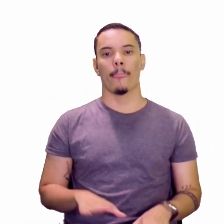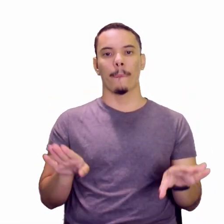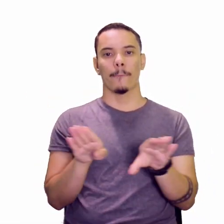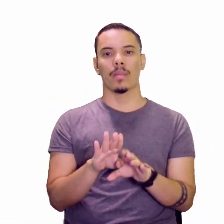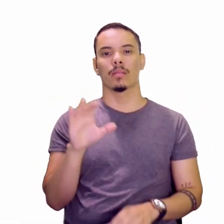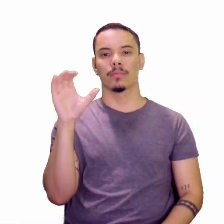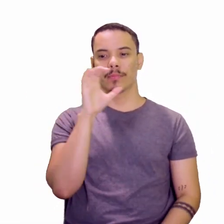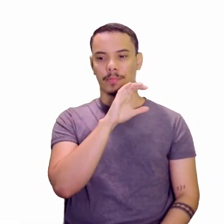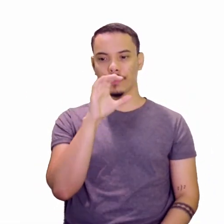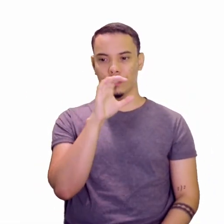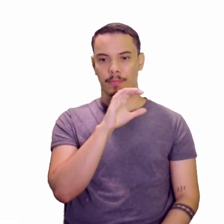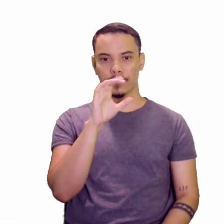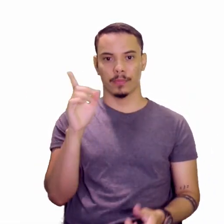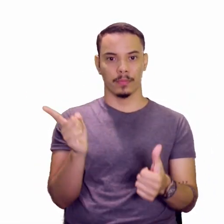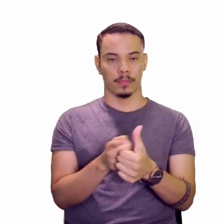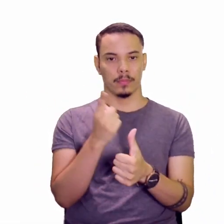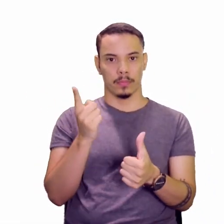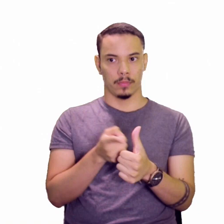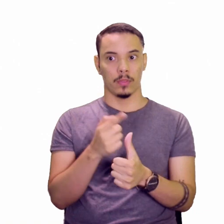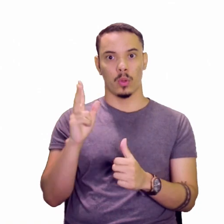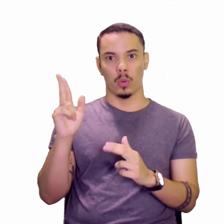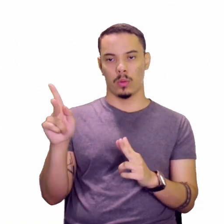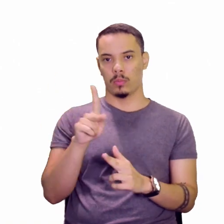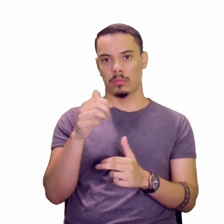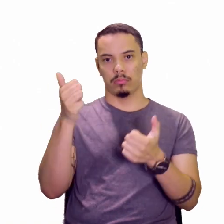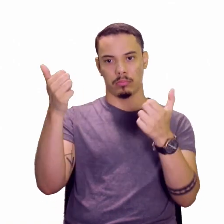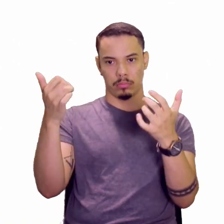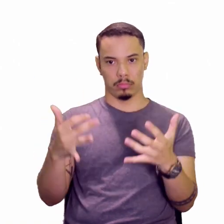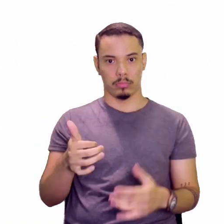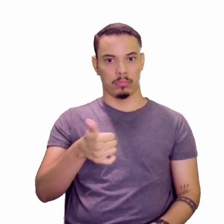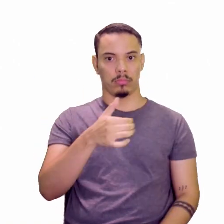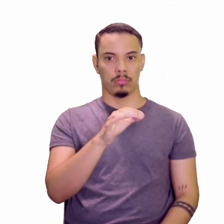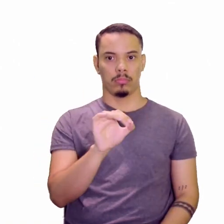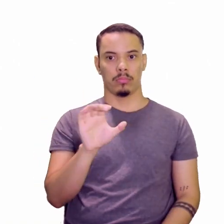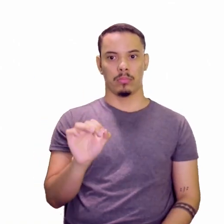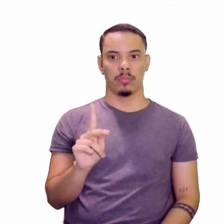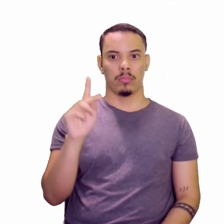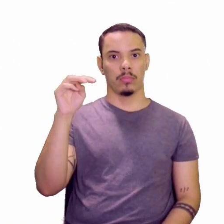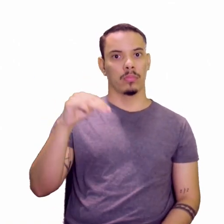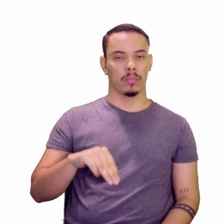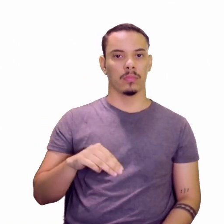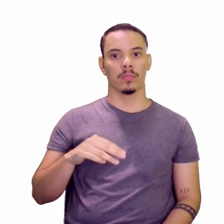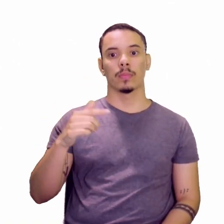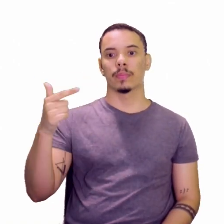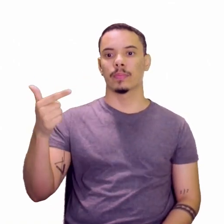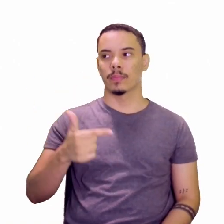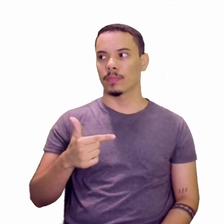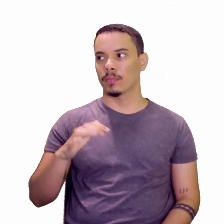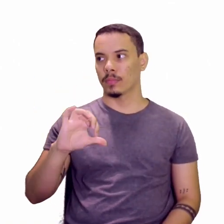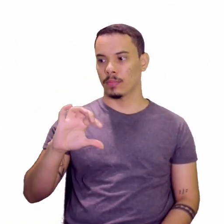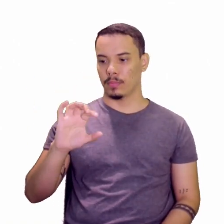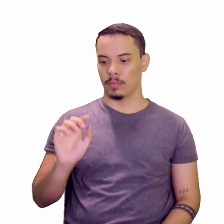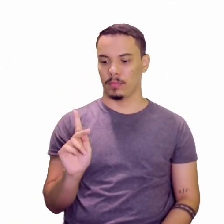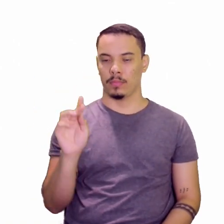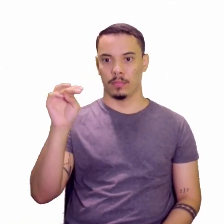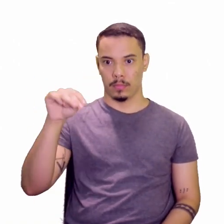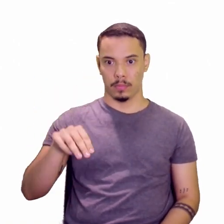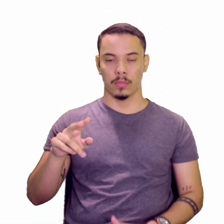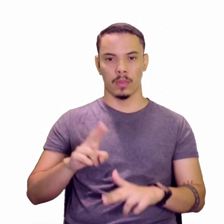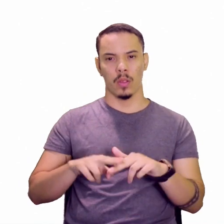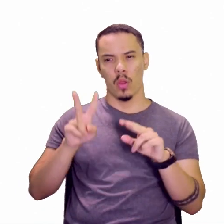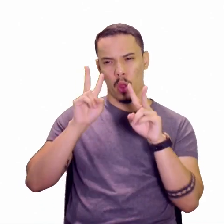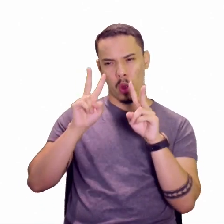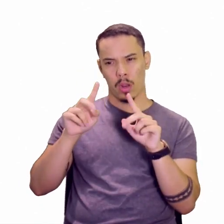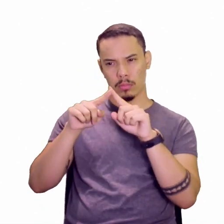velocidade média no primeiro, como o professor Décio falou, é 100 km por hora. No segundo, 90. Então, olhando para o